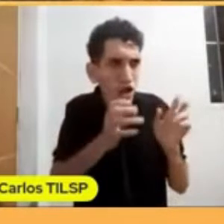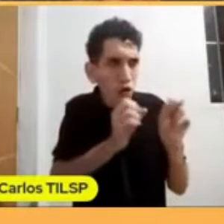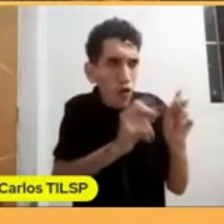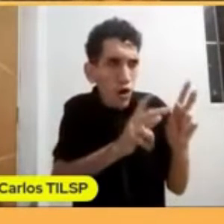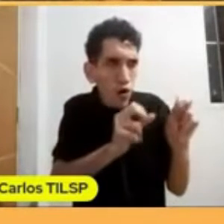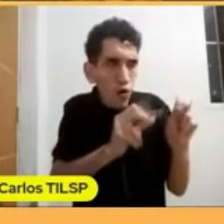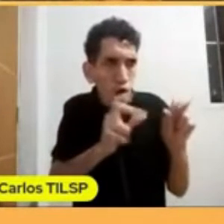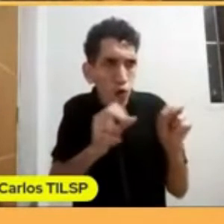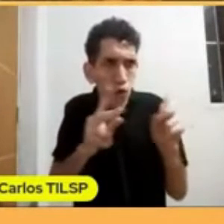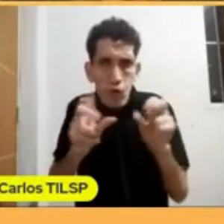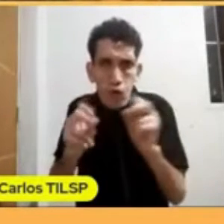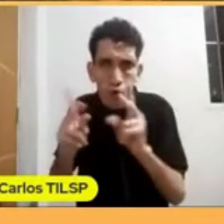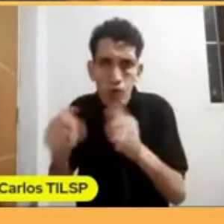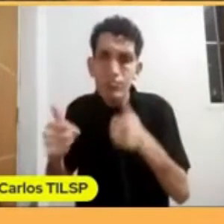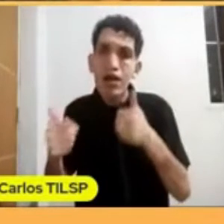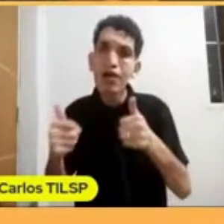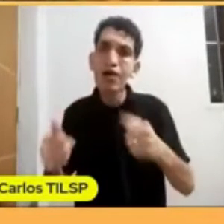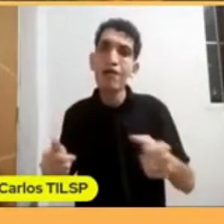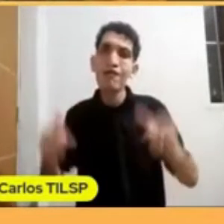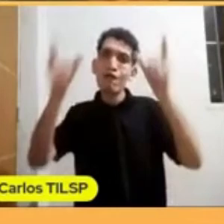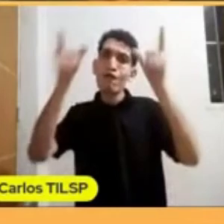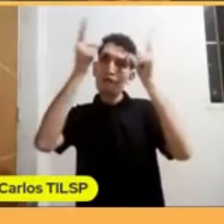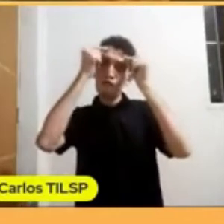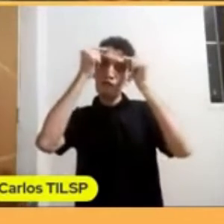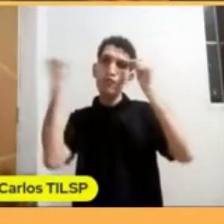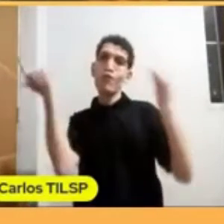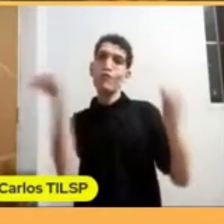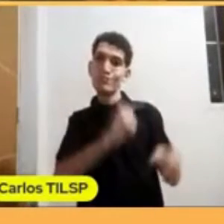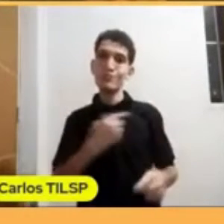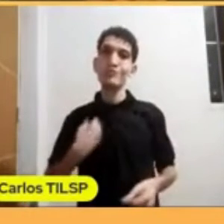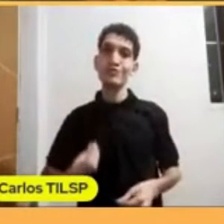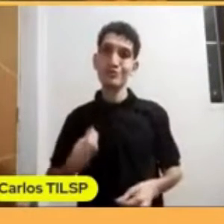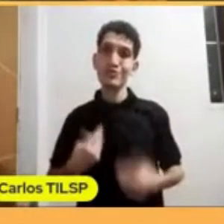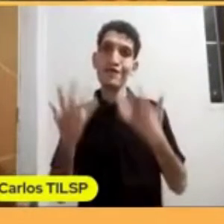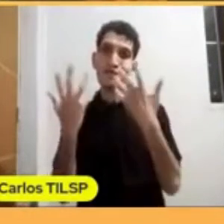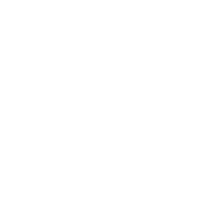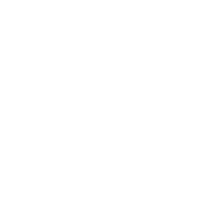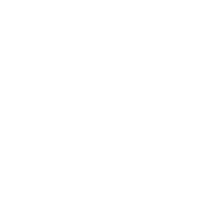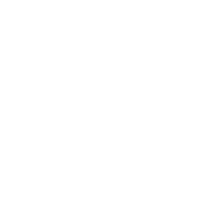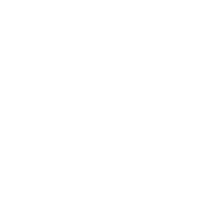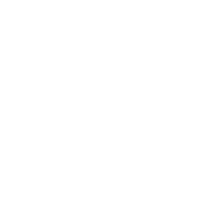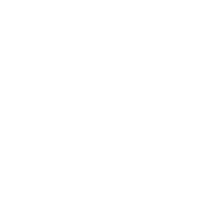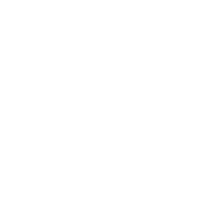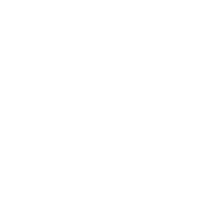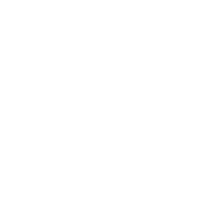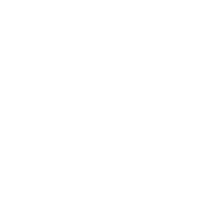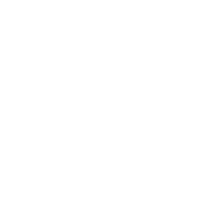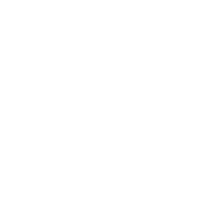testes de aplicações para ver se realmente funcionam, tá? Em outros equipamentos. Tudo